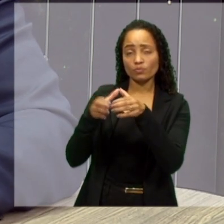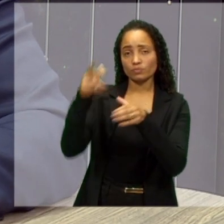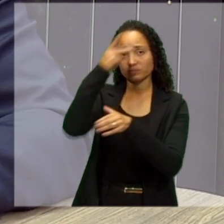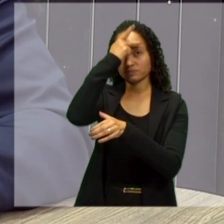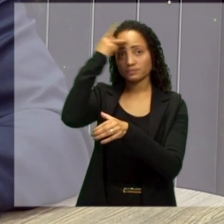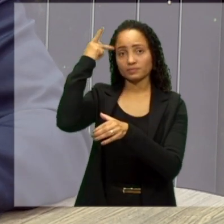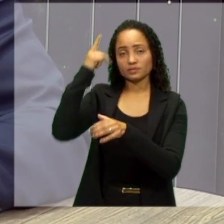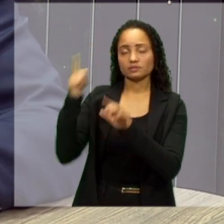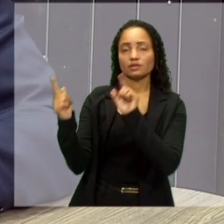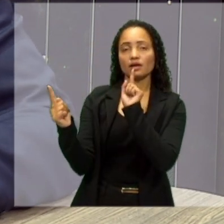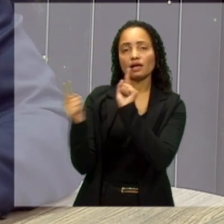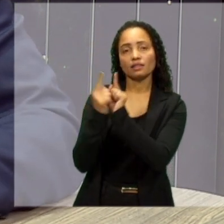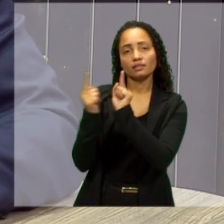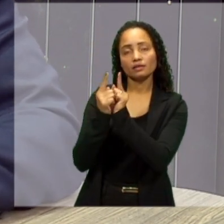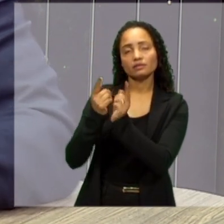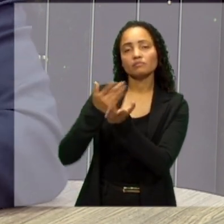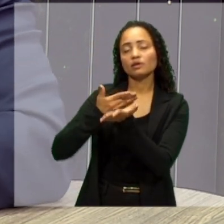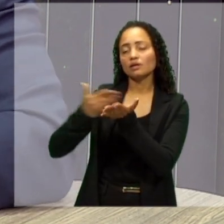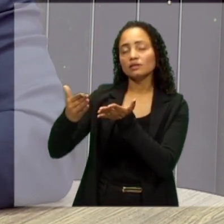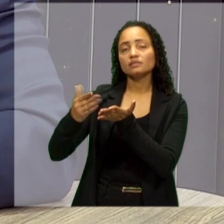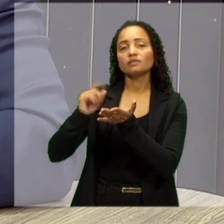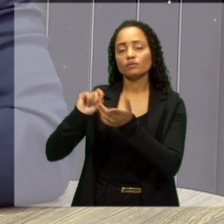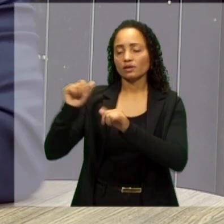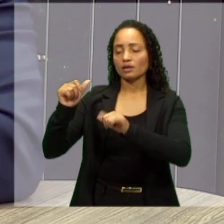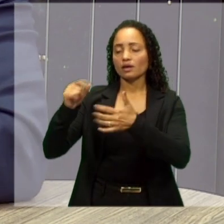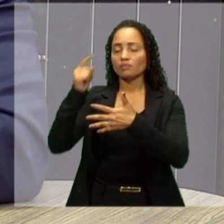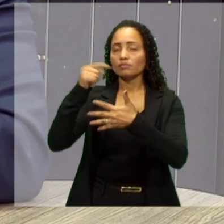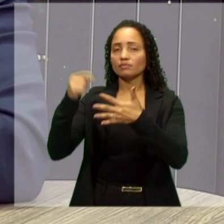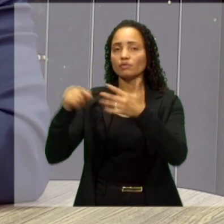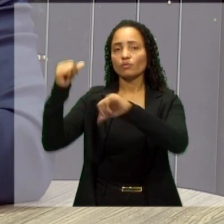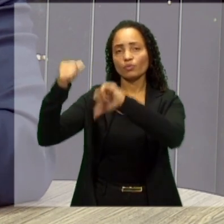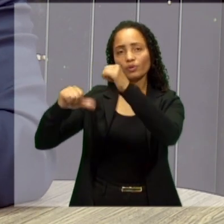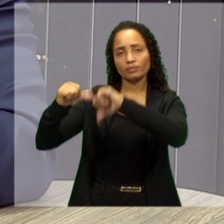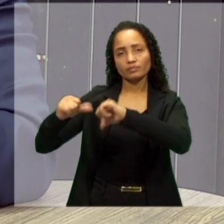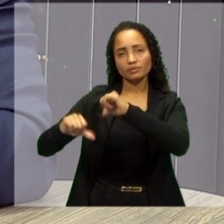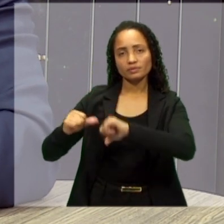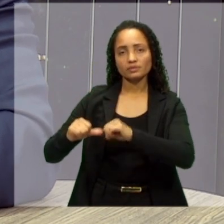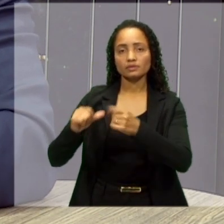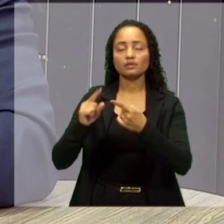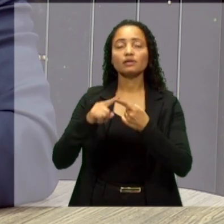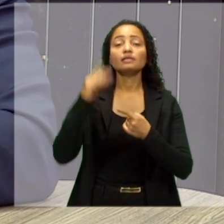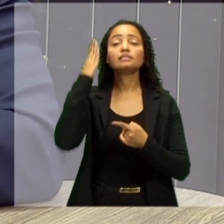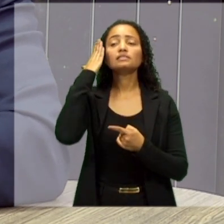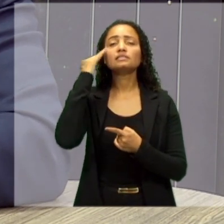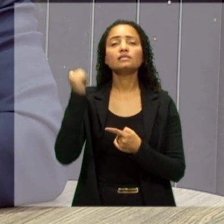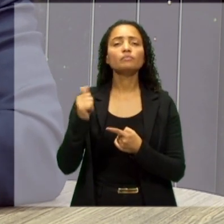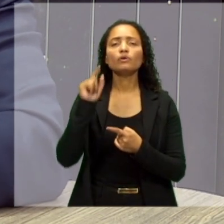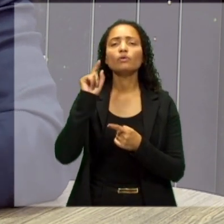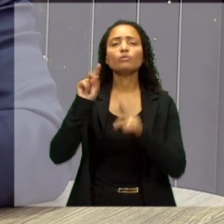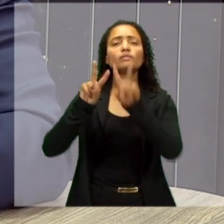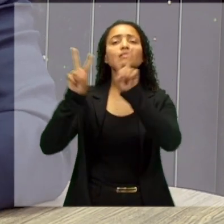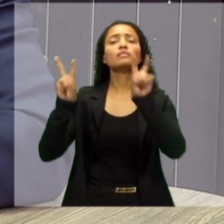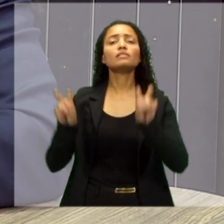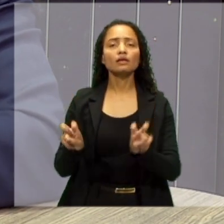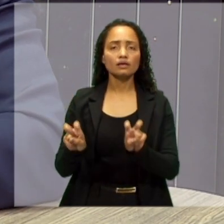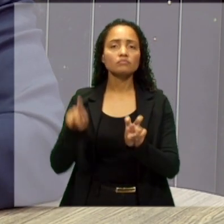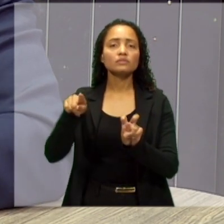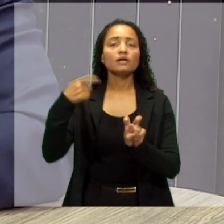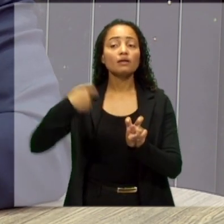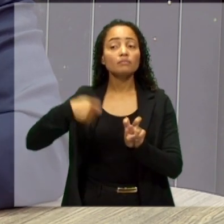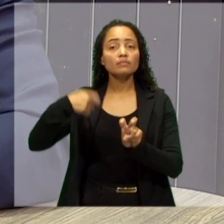inicial, a triagem. No que consiste a triagem? Na oitiva da pessoa, identificação da causa jurídica, de qual é a